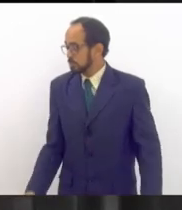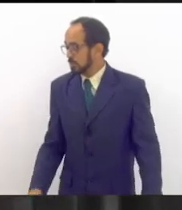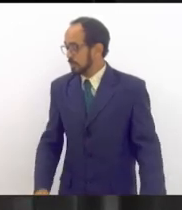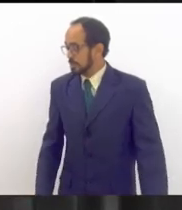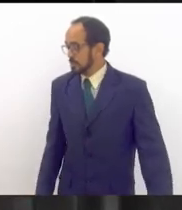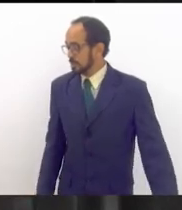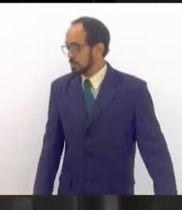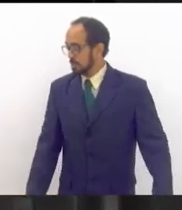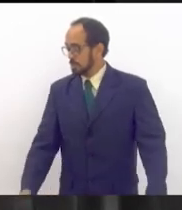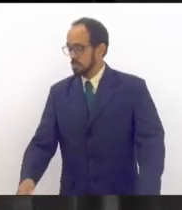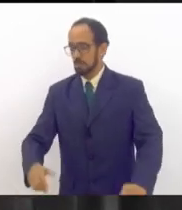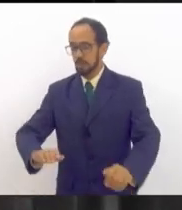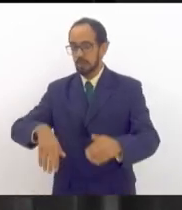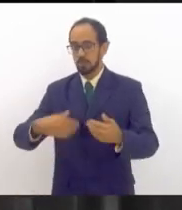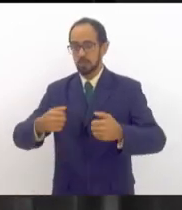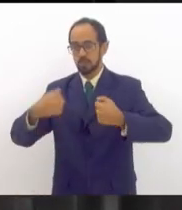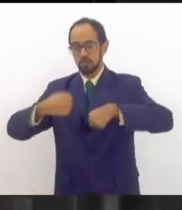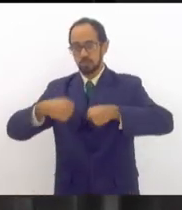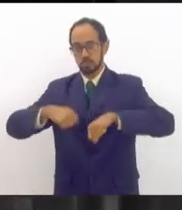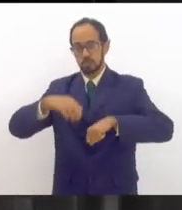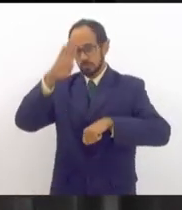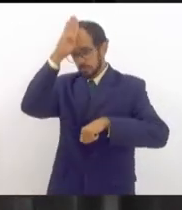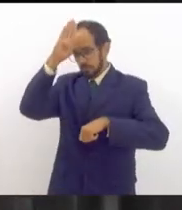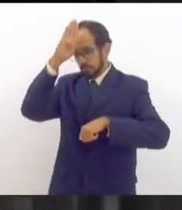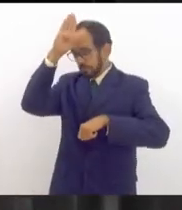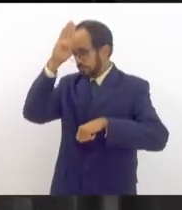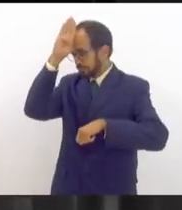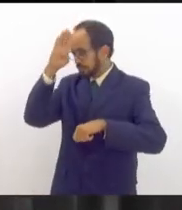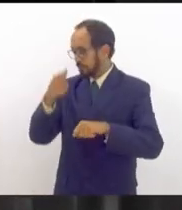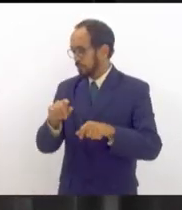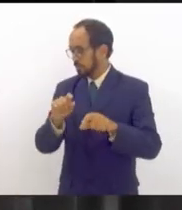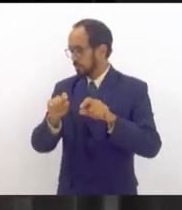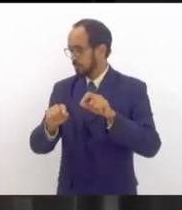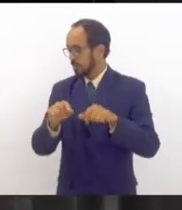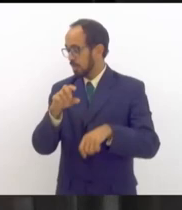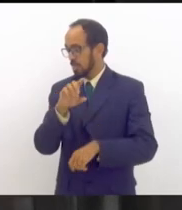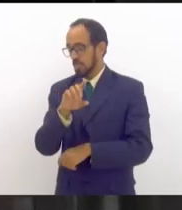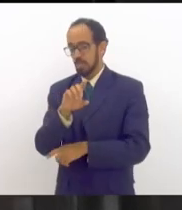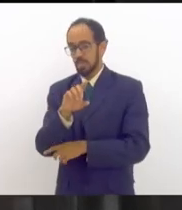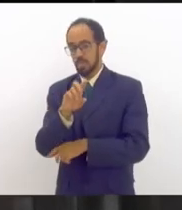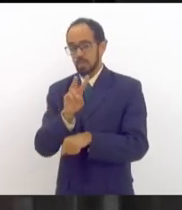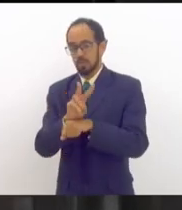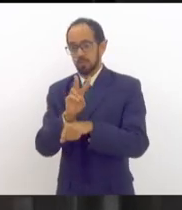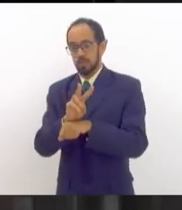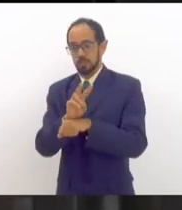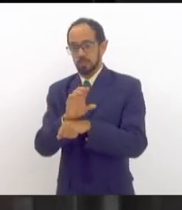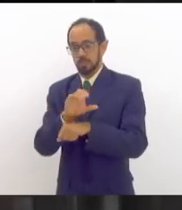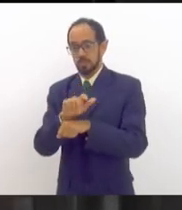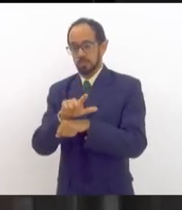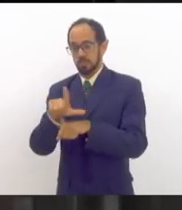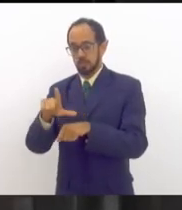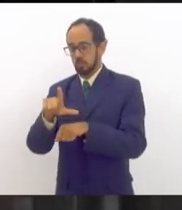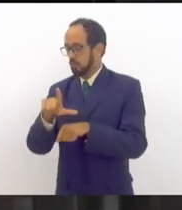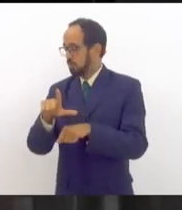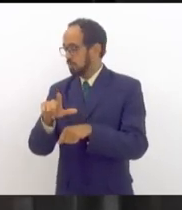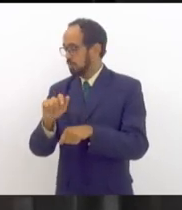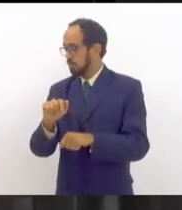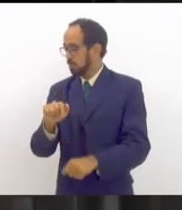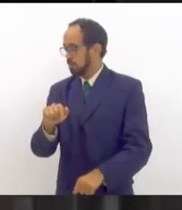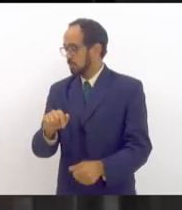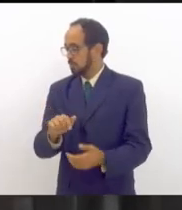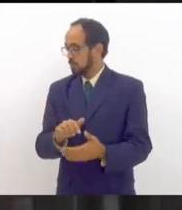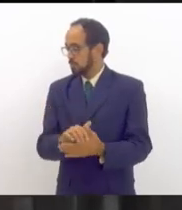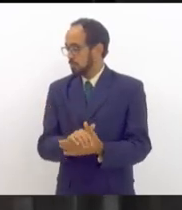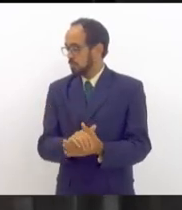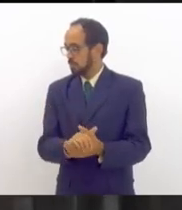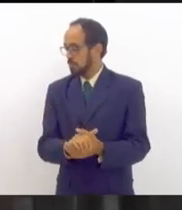então a gente precisa reforçar o corpo de bombeiro e a Defesa Civil o estado do Rio de Janeiro também pode com cidades vizinhas criar